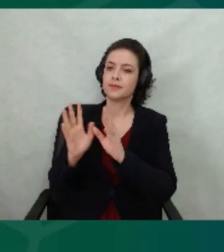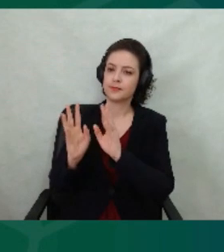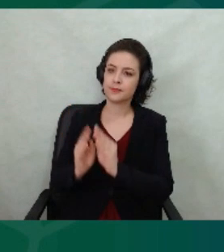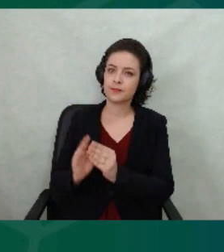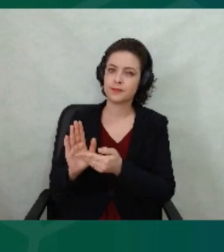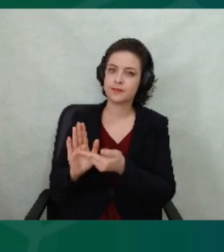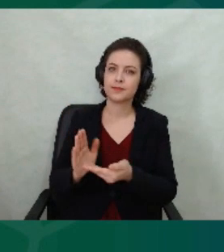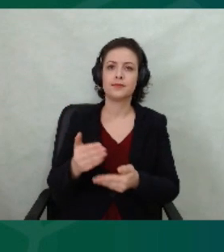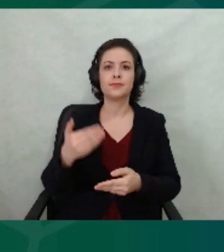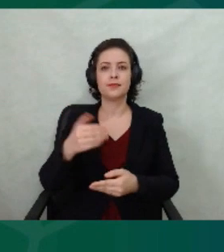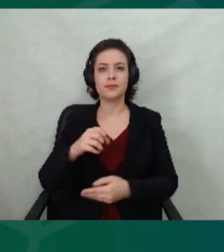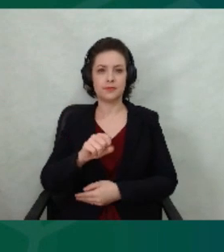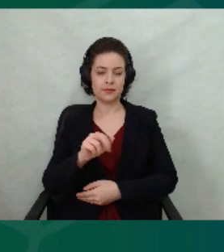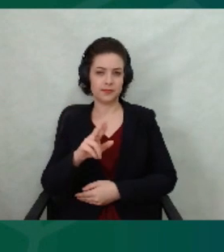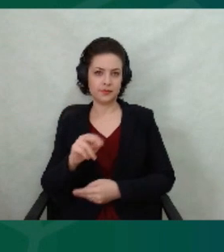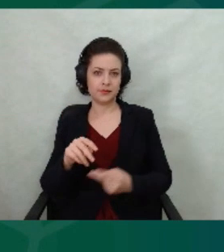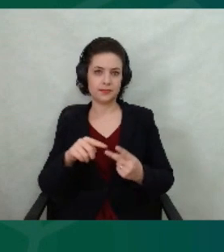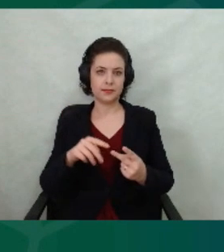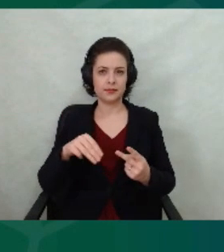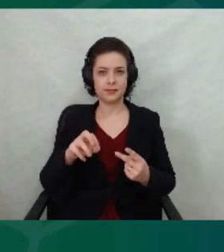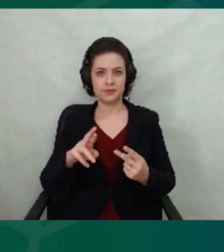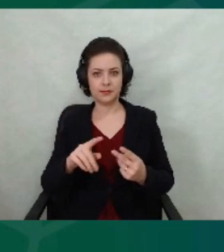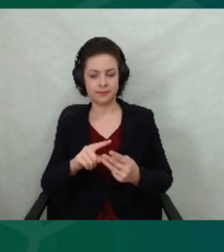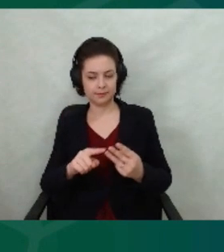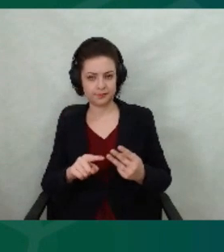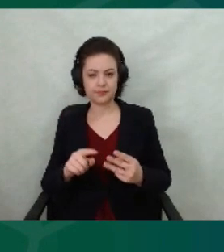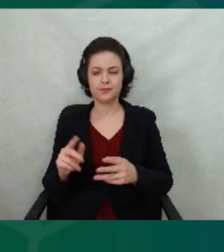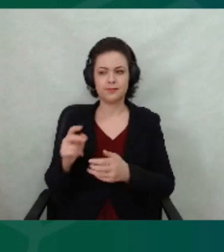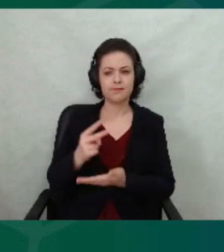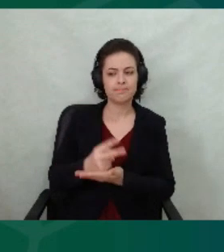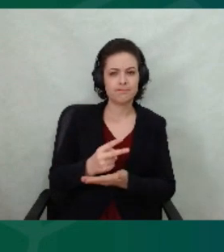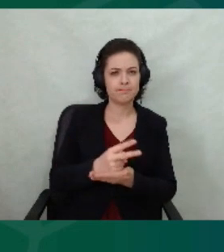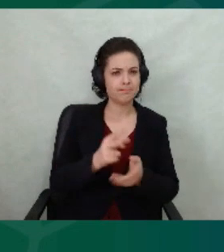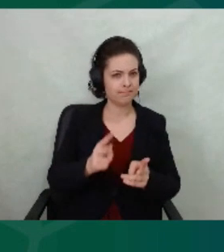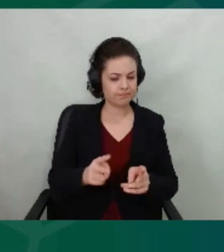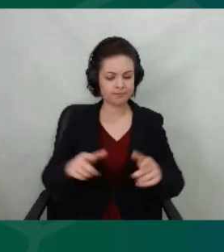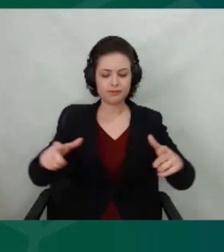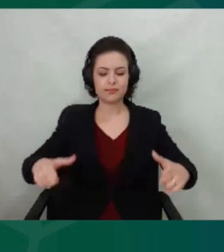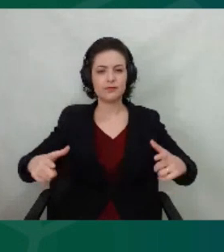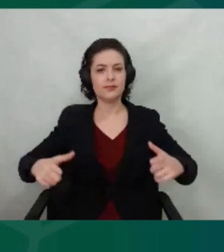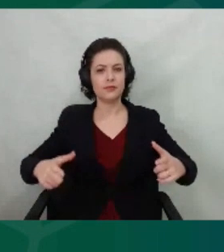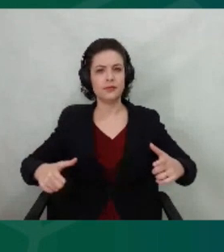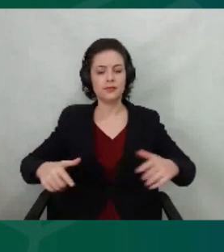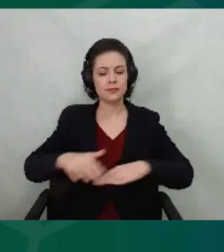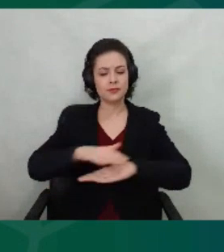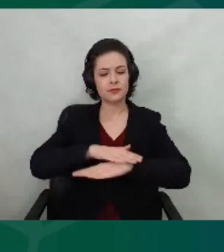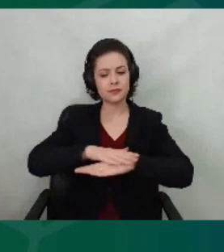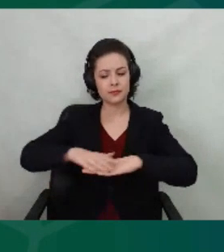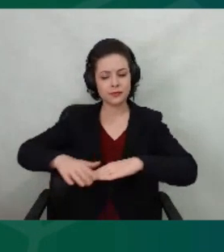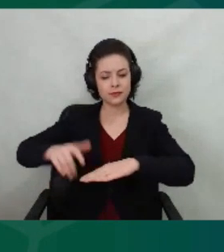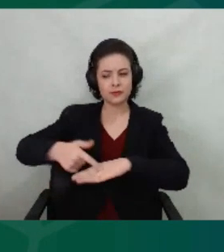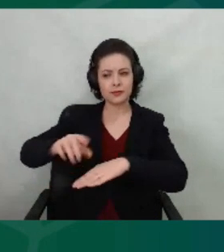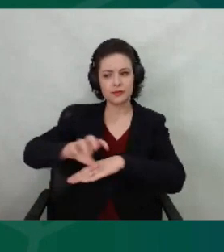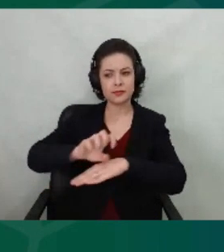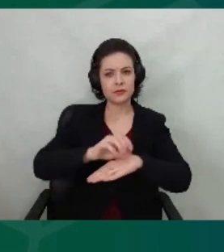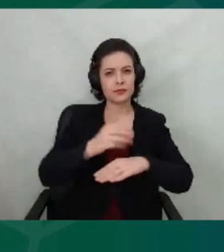SARS, MERS, e eles analisaram a persistência do vírus no ambiente e a eficácia de desinfetantes